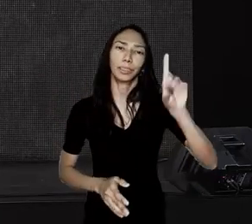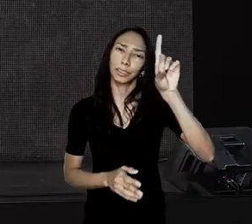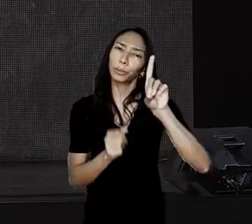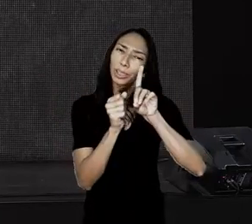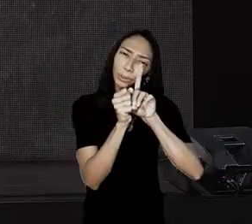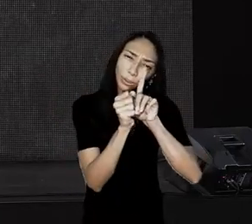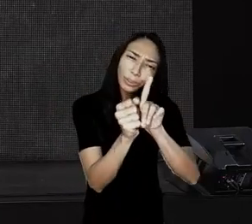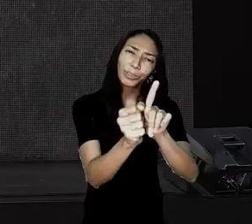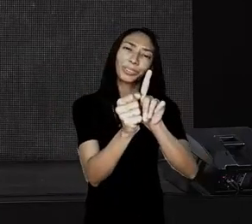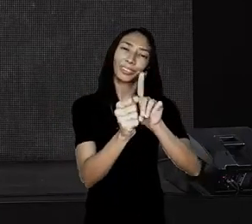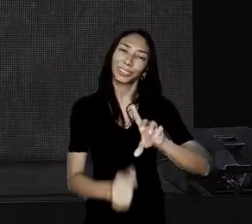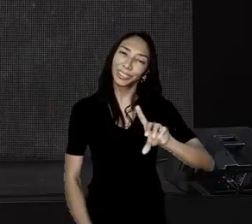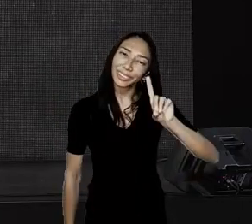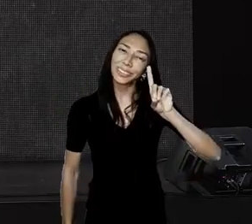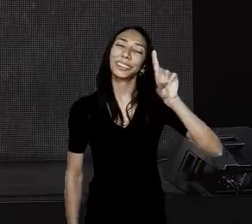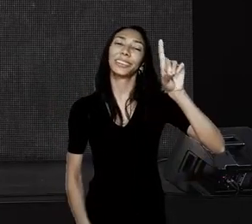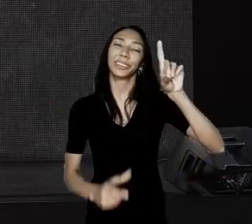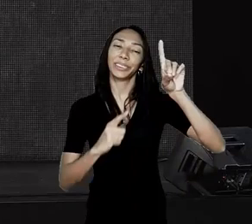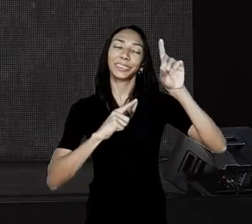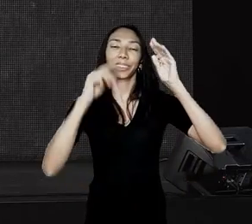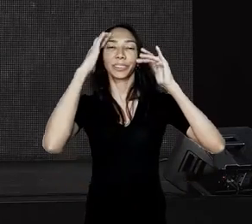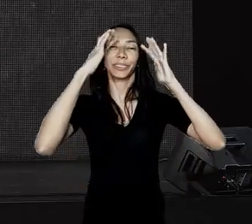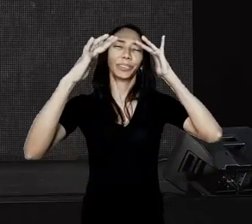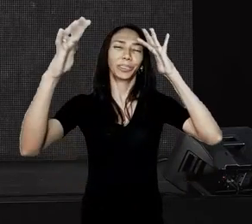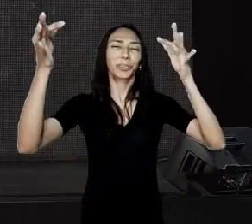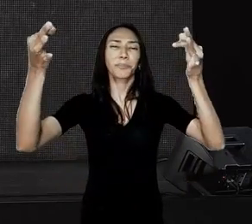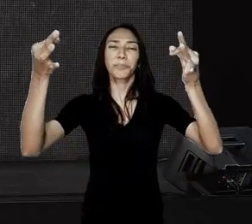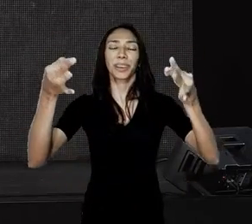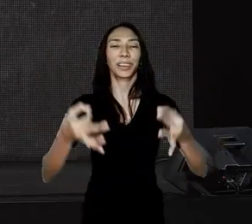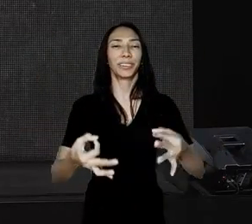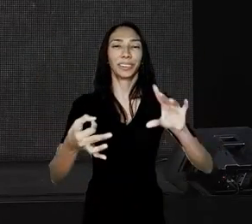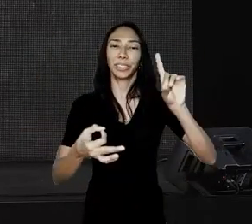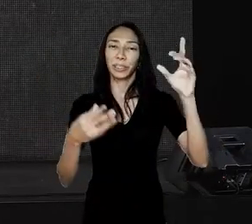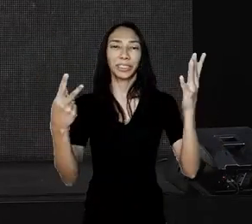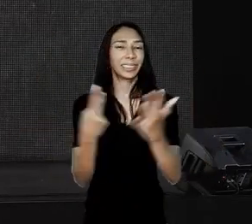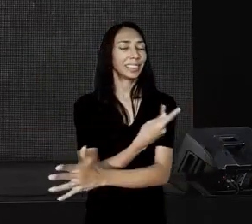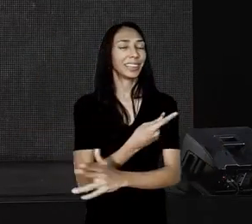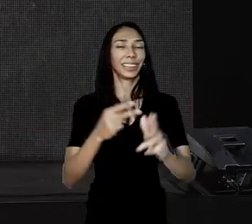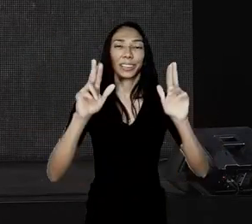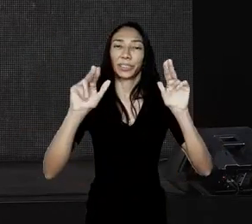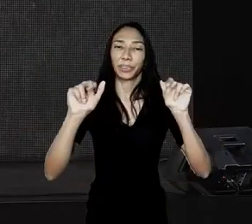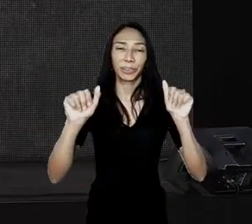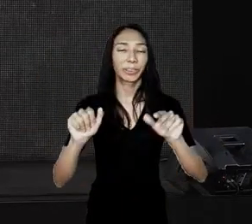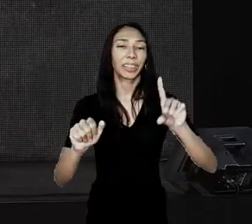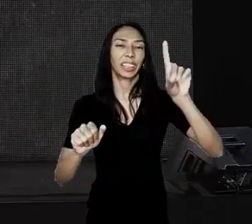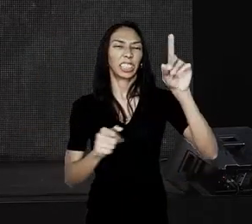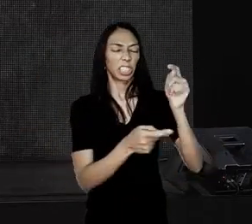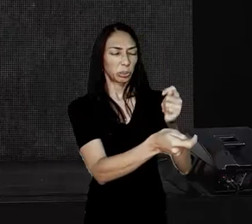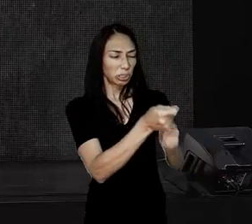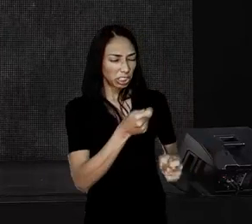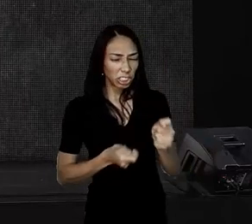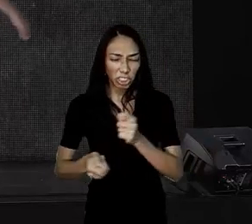você, Ele é, tem um plano perfeito, Ele nunca falha. O governo